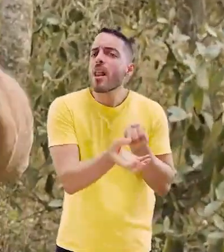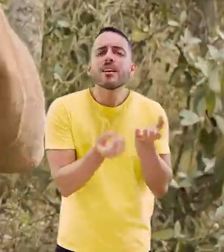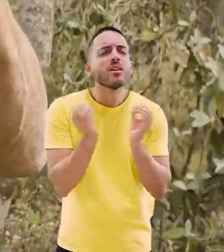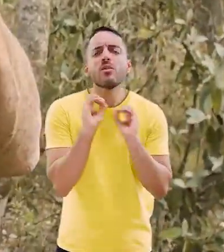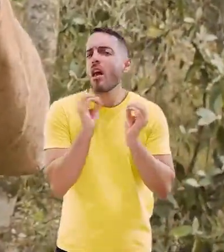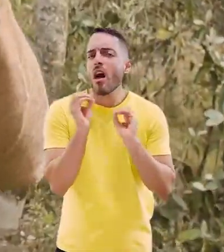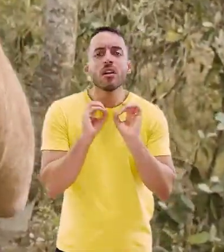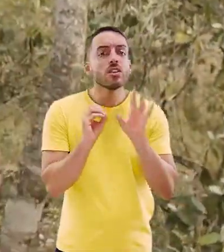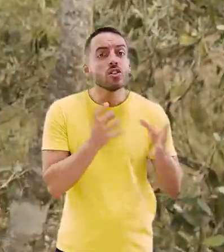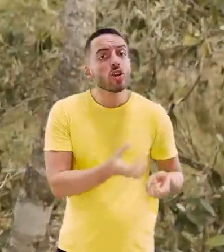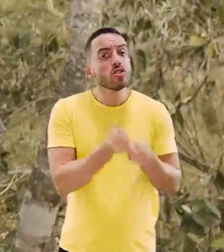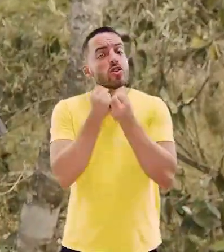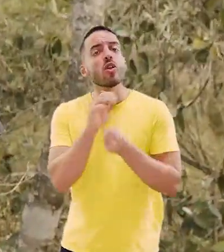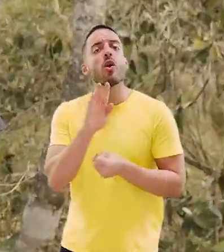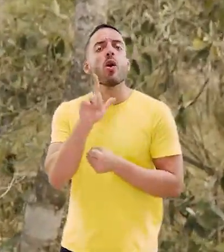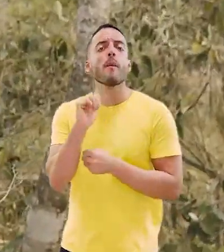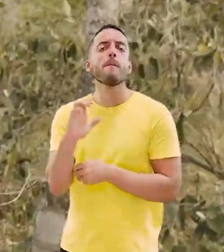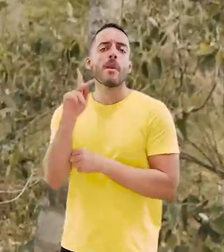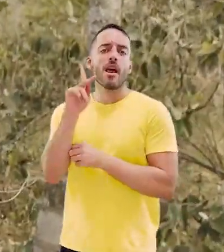tirada a brequiária. Como eu falei, o cerrado,